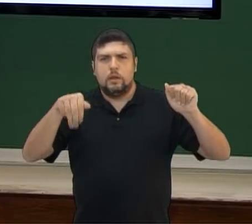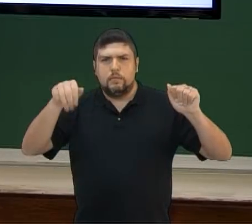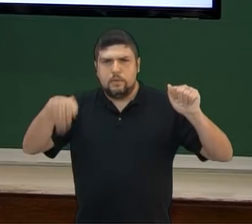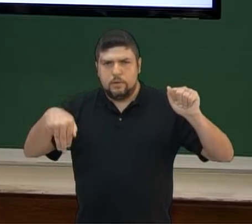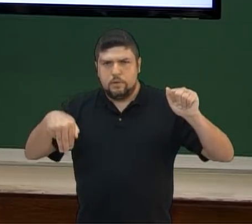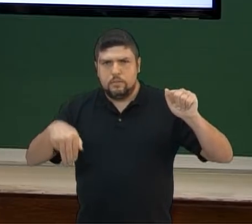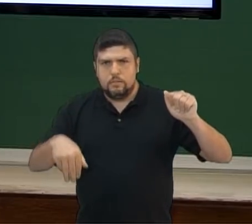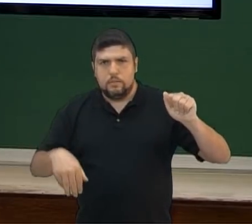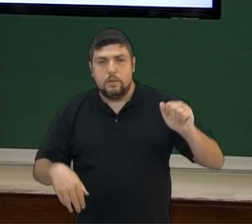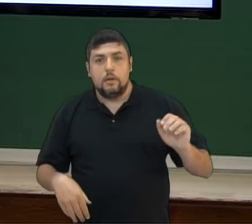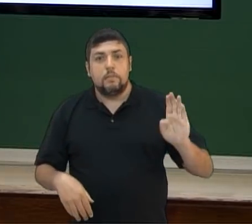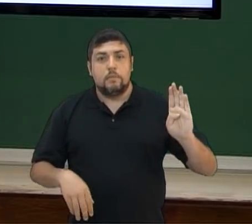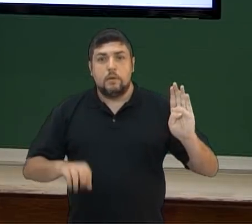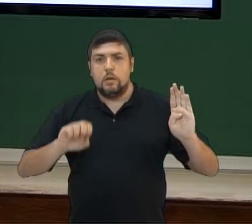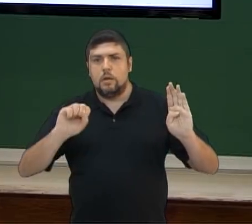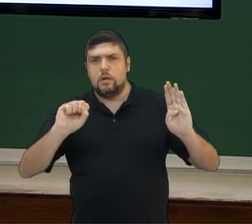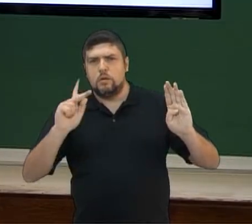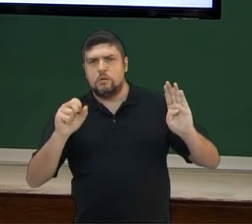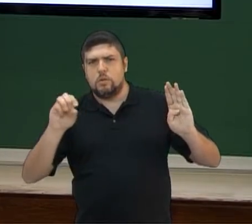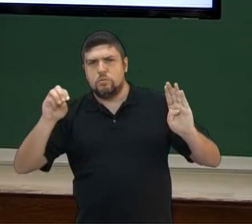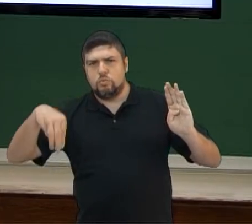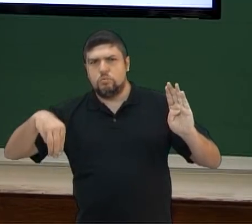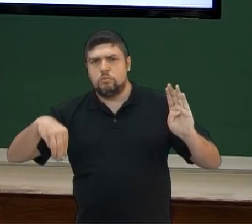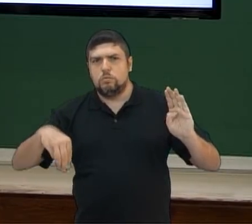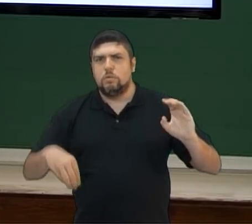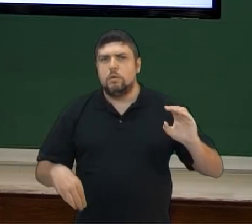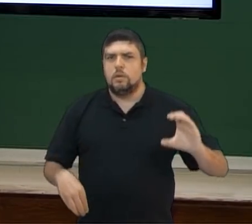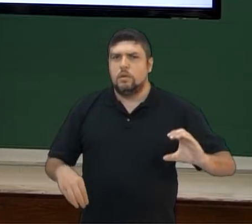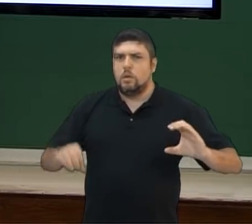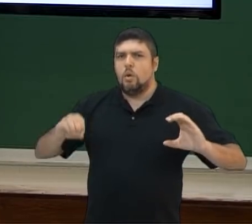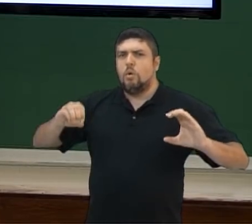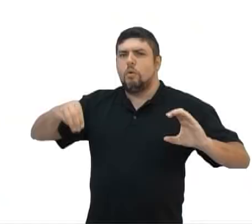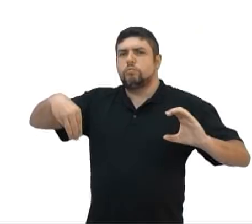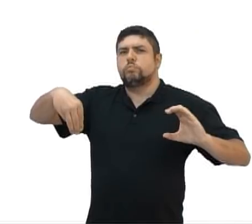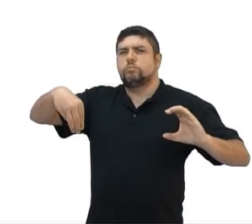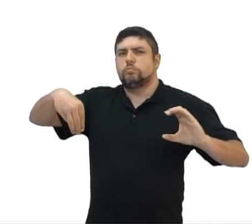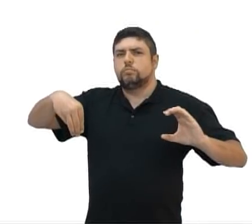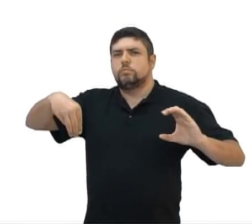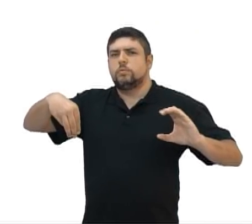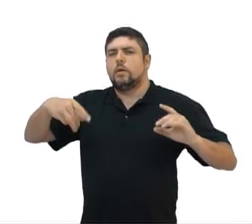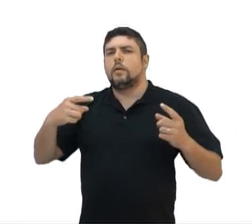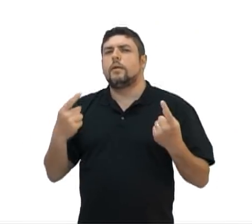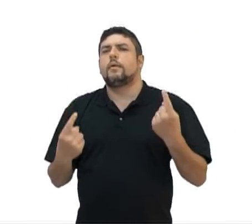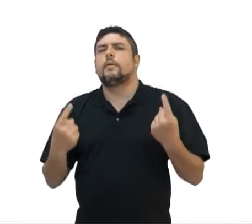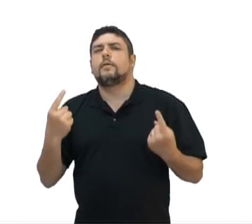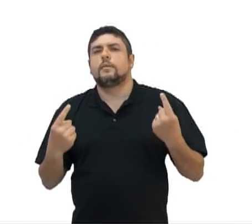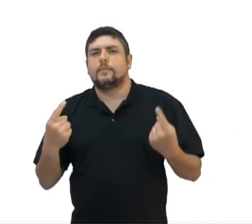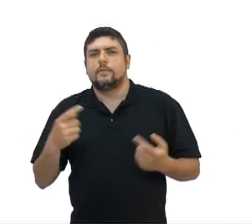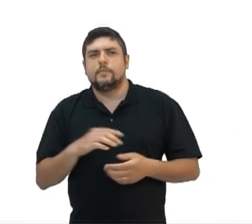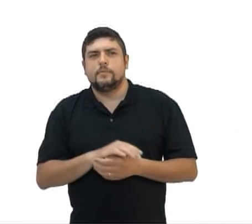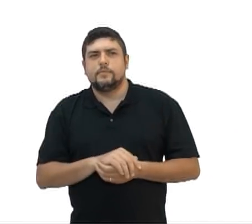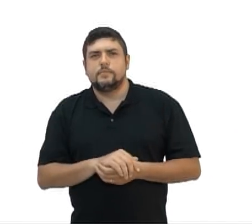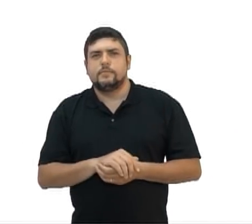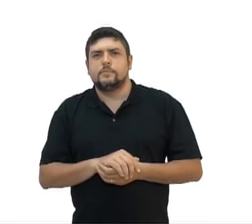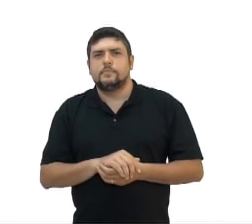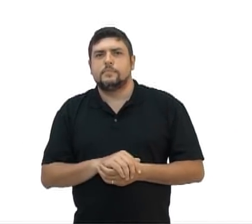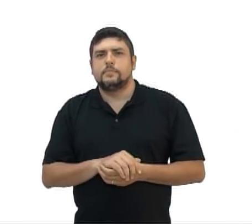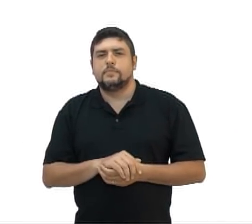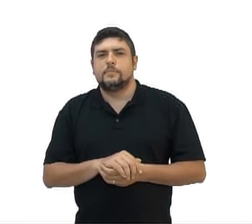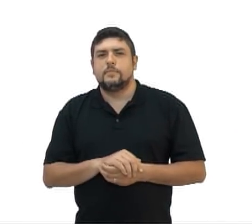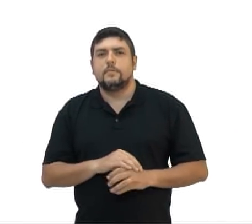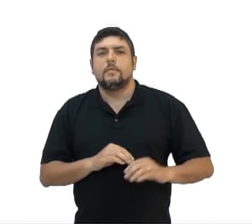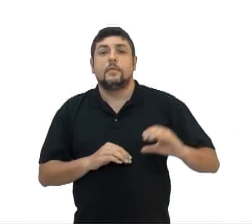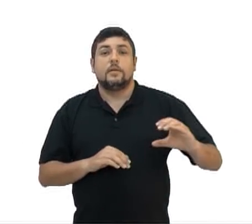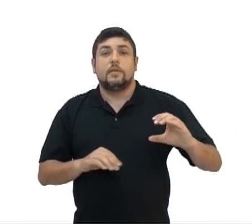B. Shalom. C. Om. Qual será a alternativa correta? Vamos descobrir? Letra